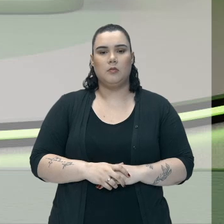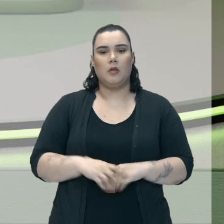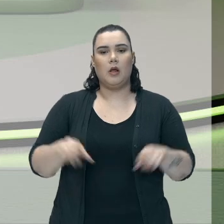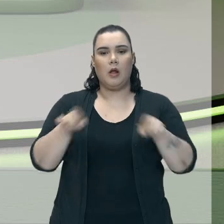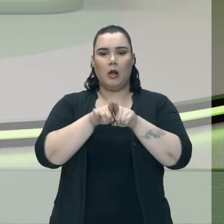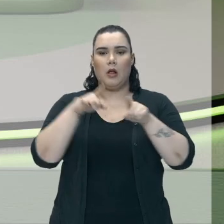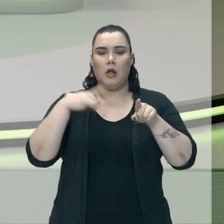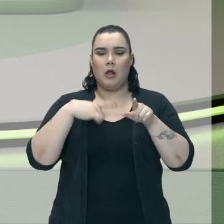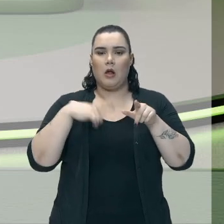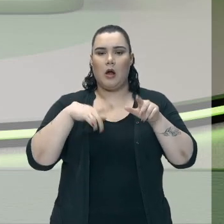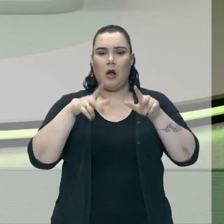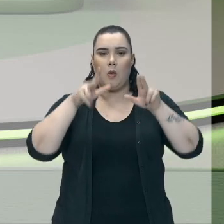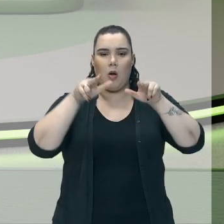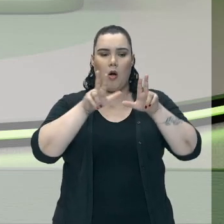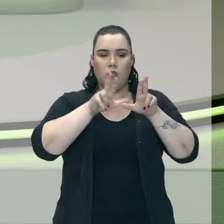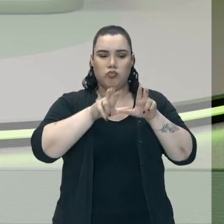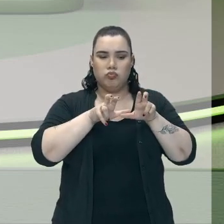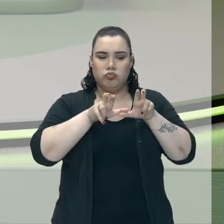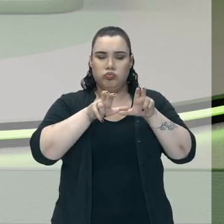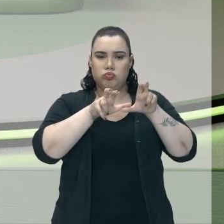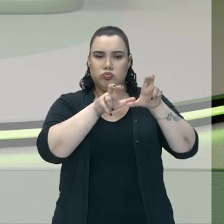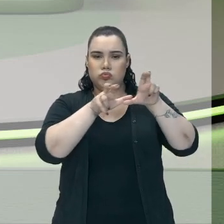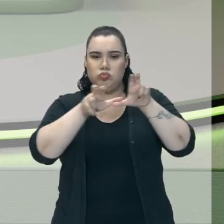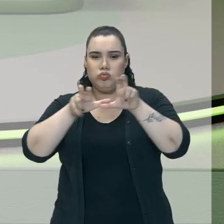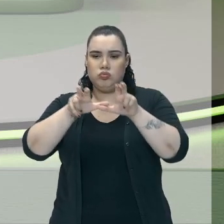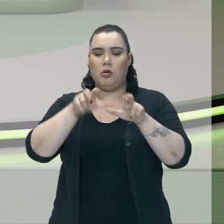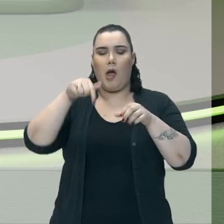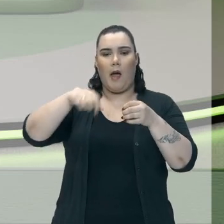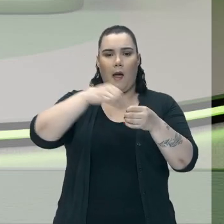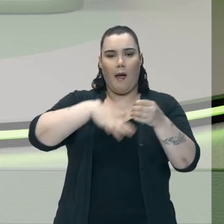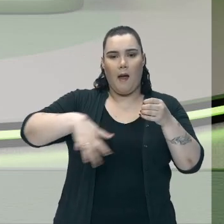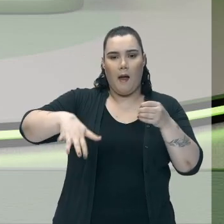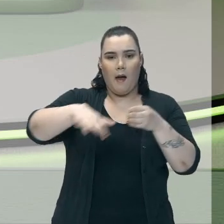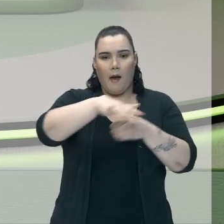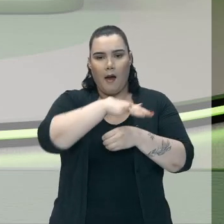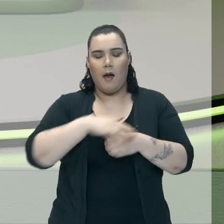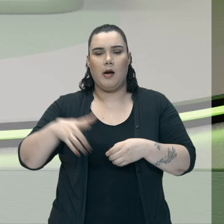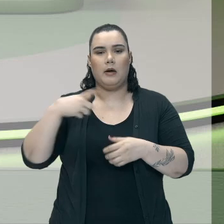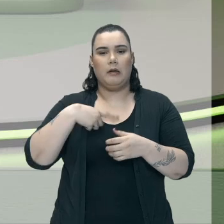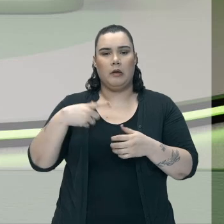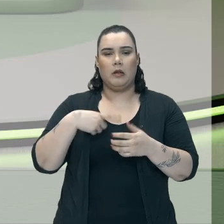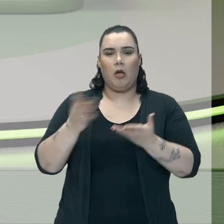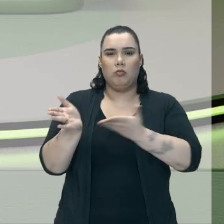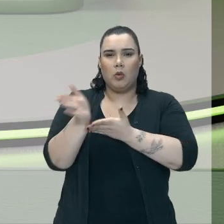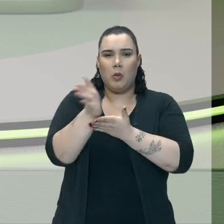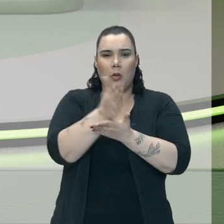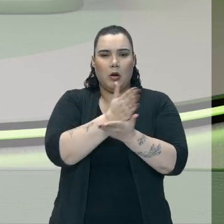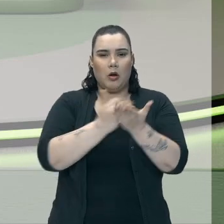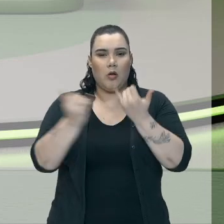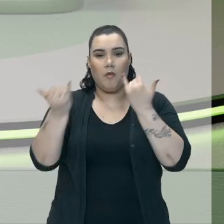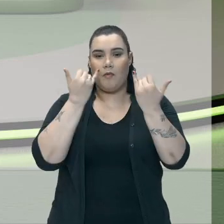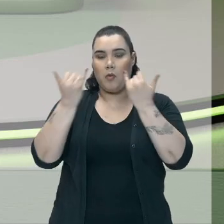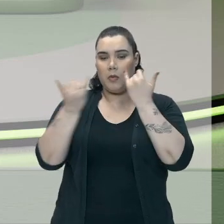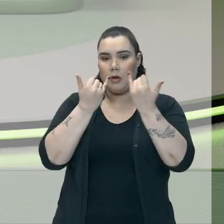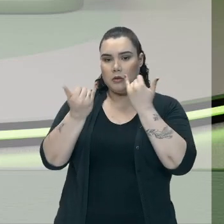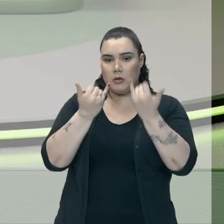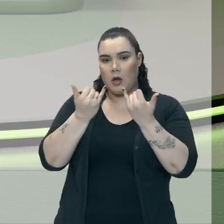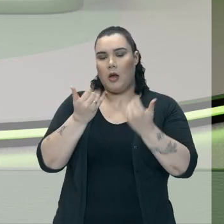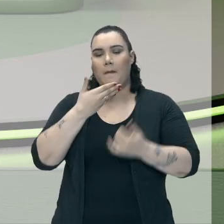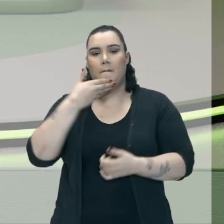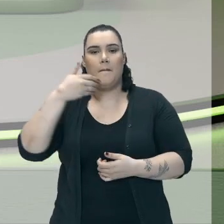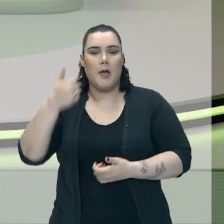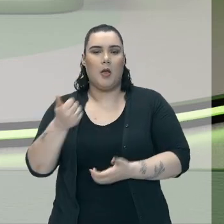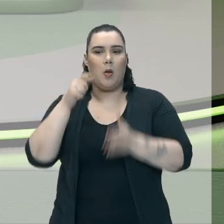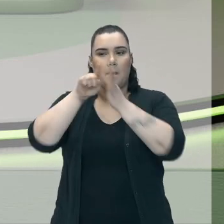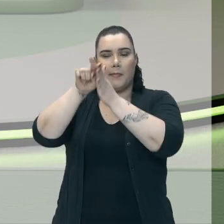Sondas vasculham o espaço próximo, produzindo uma série de informações que elevam a